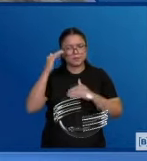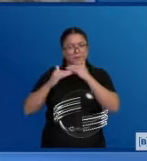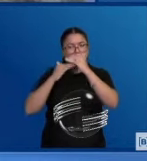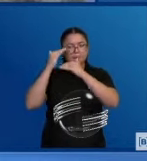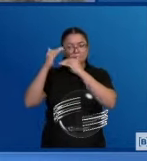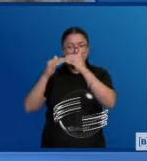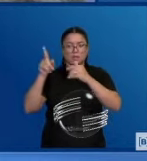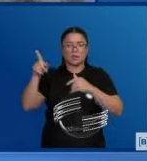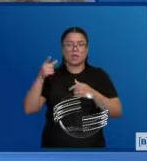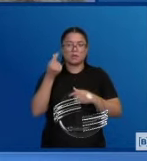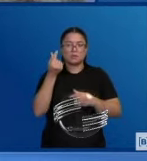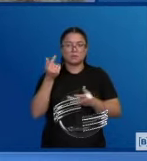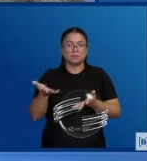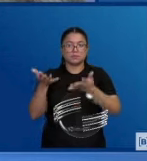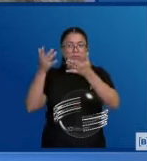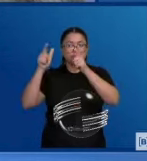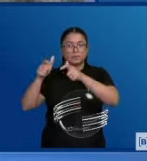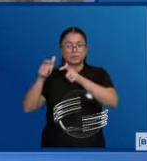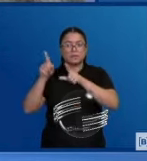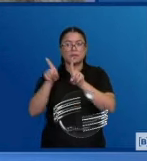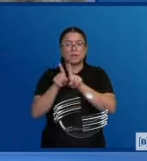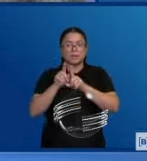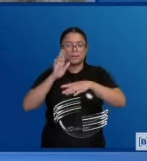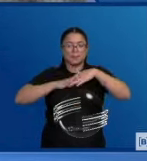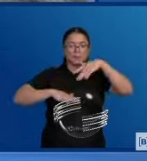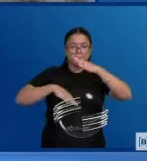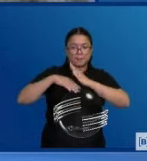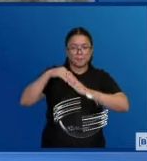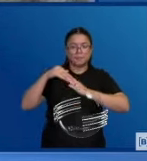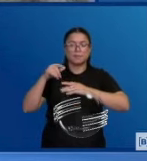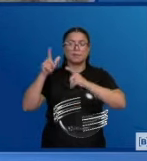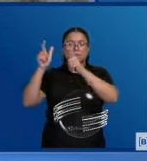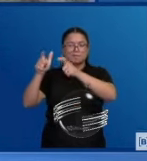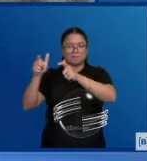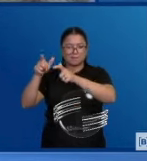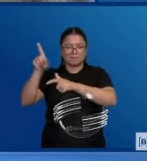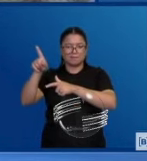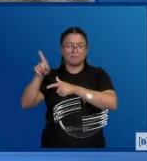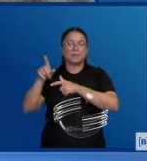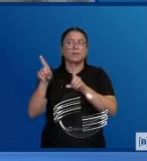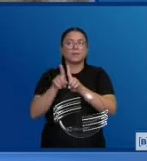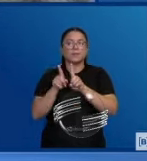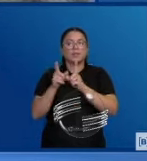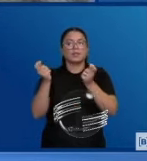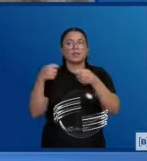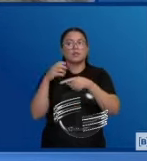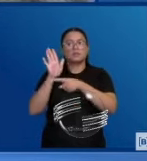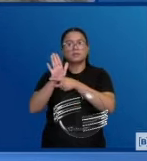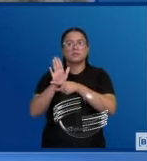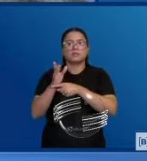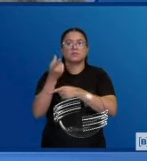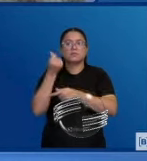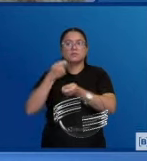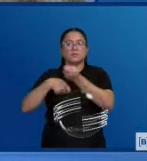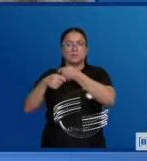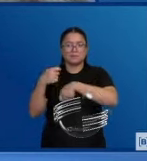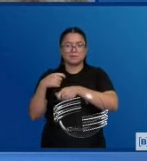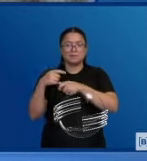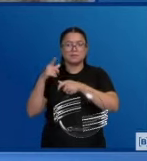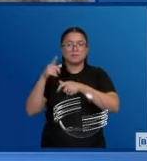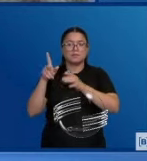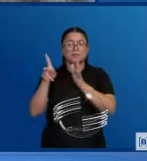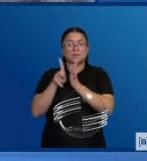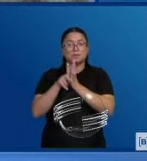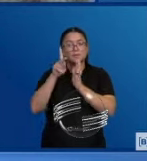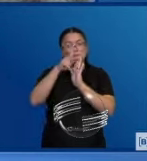a participação da mão de obra local, das empresas locais, para fazer girar toda essa economia em torno do projeto que